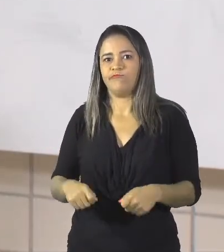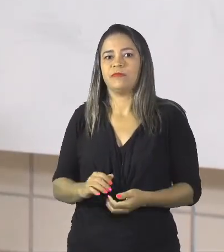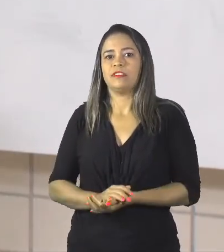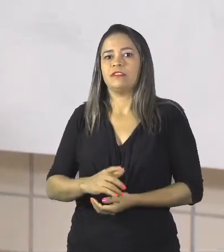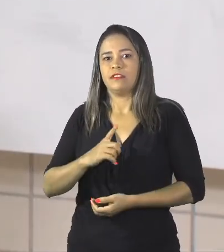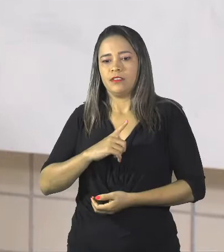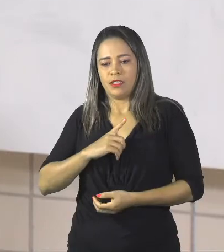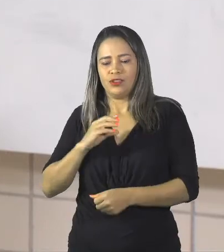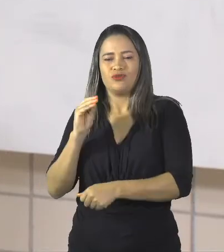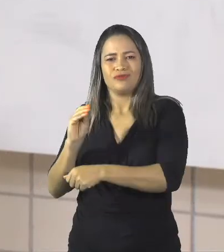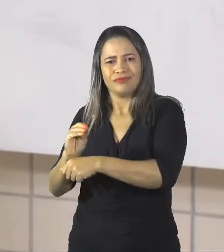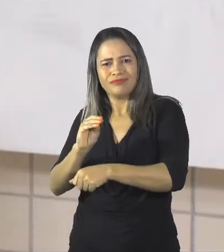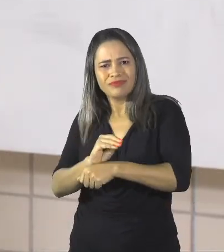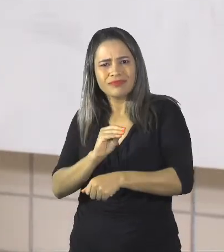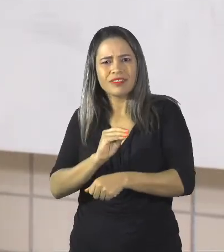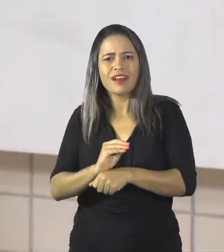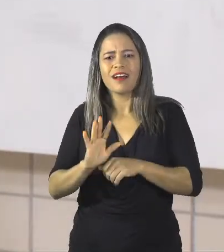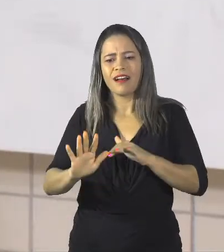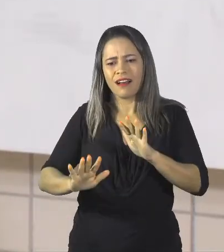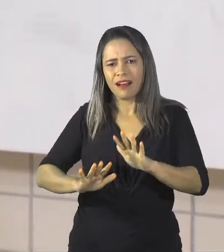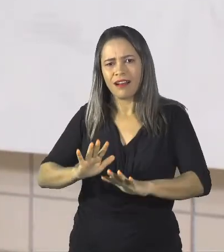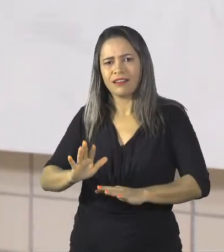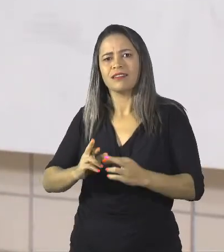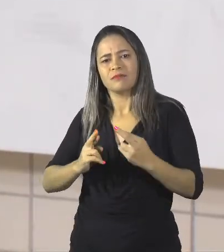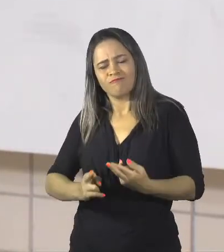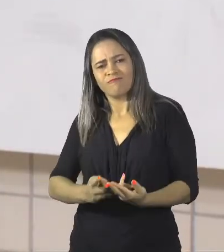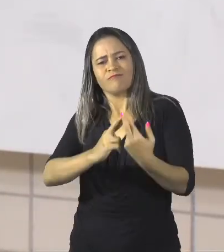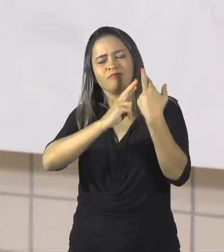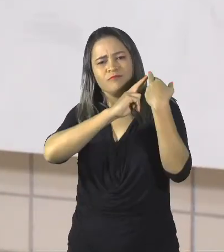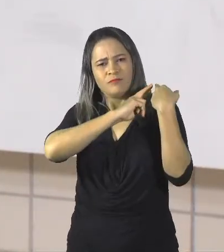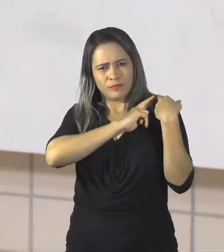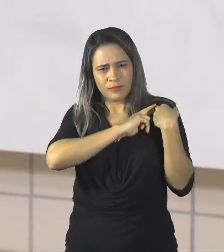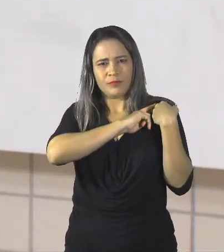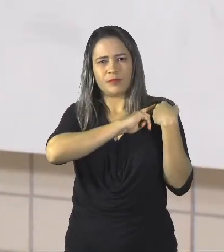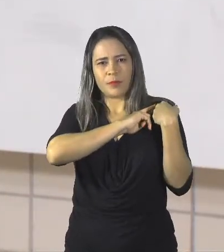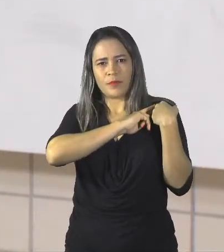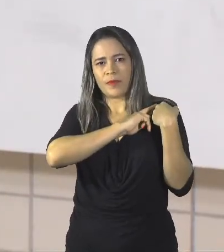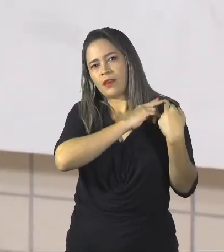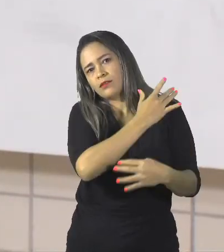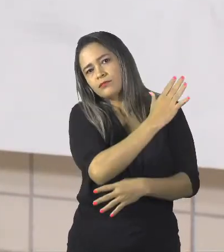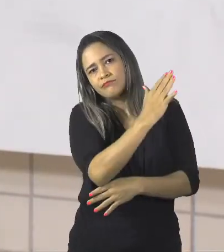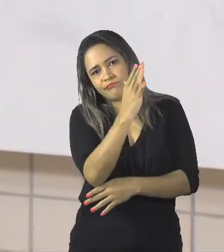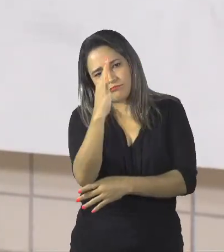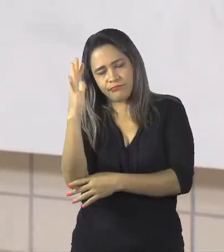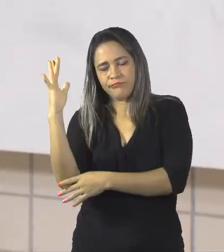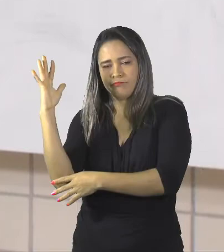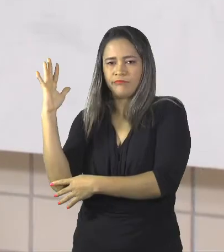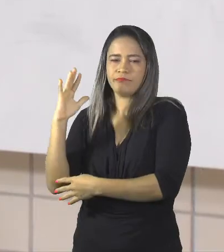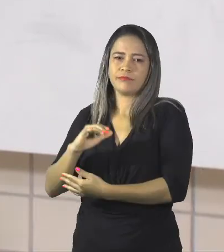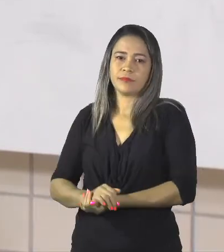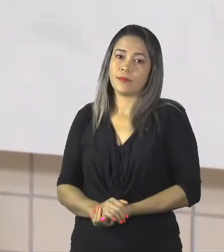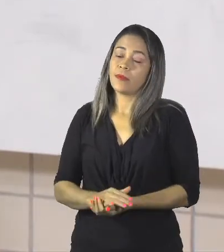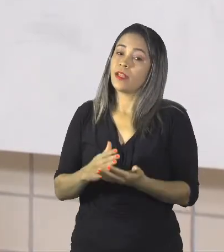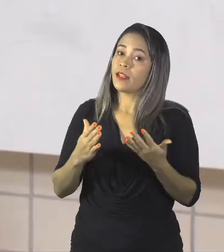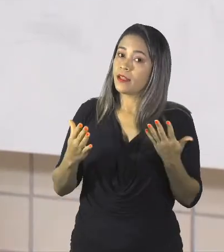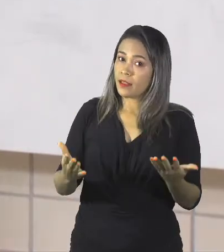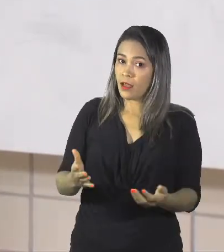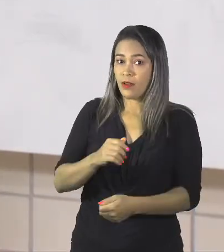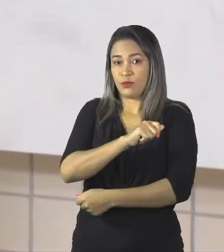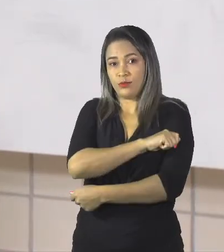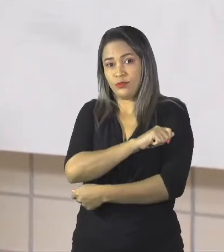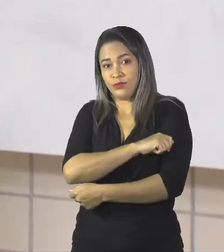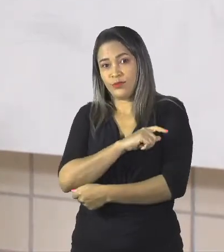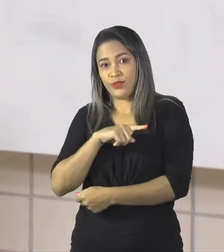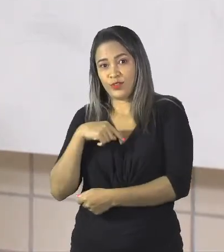esse cuidado e essa responsabilidade com o meio ambiente. Meninos, a nossa aula